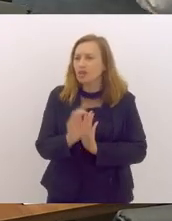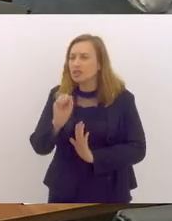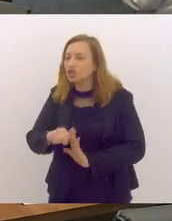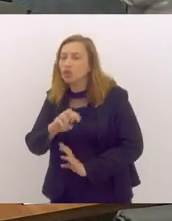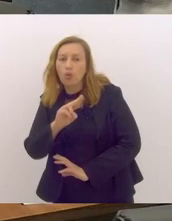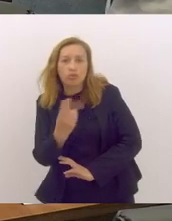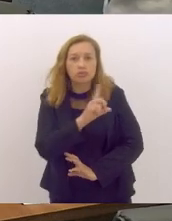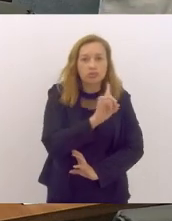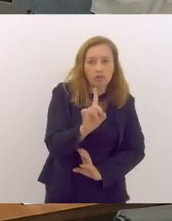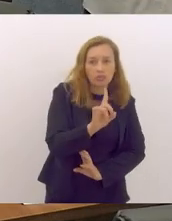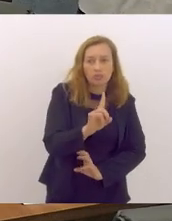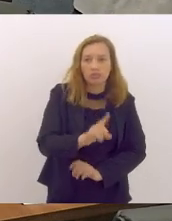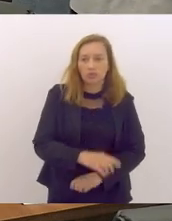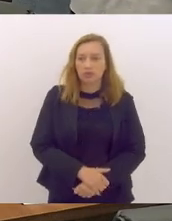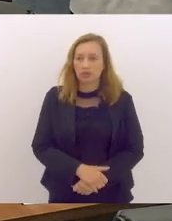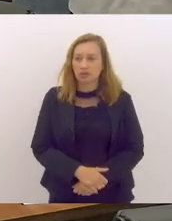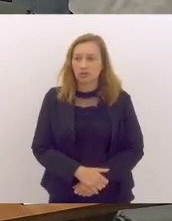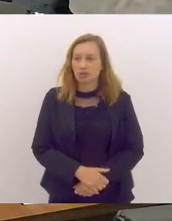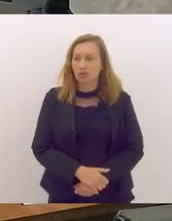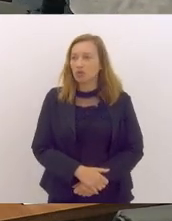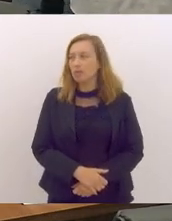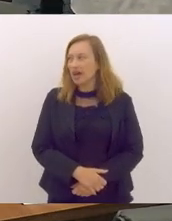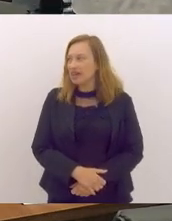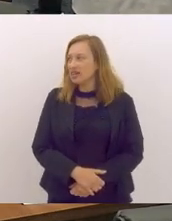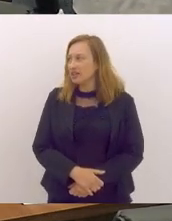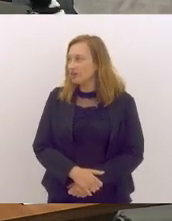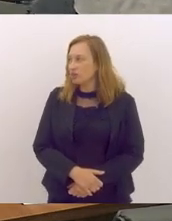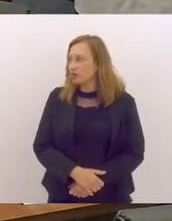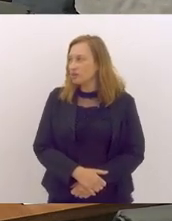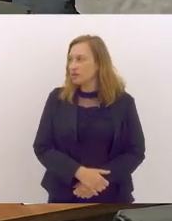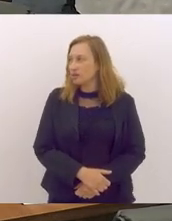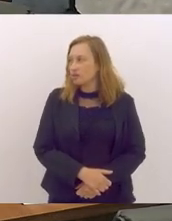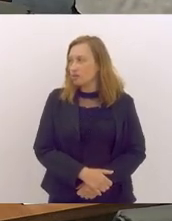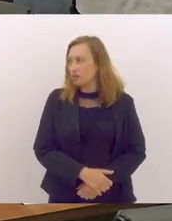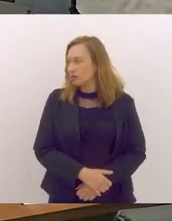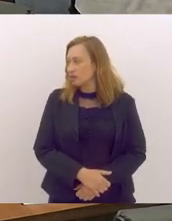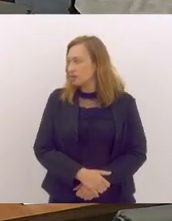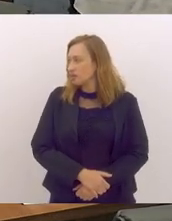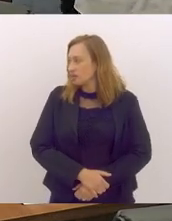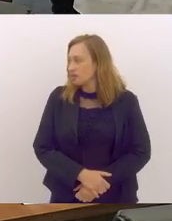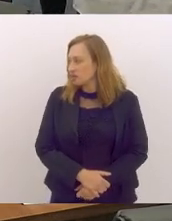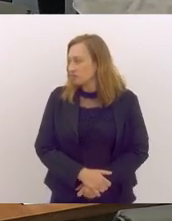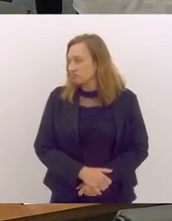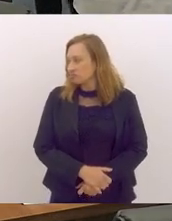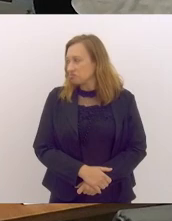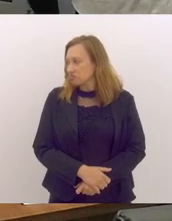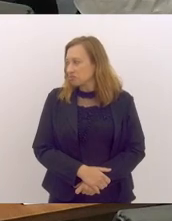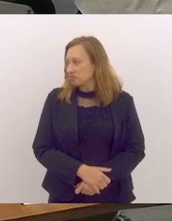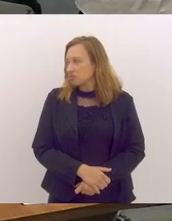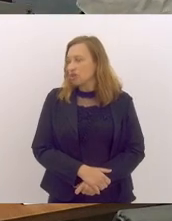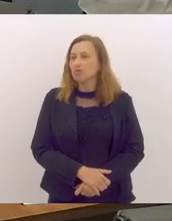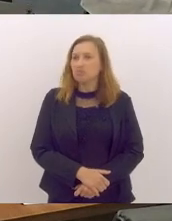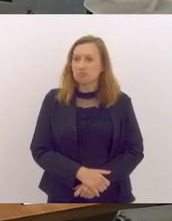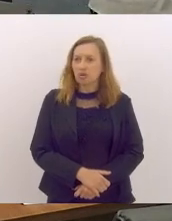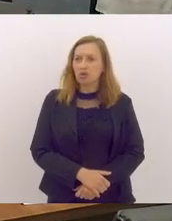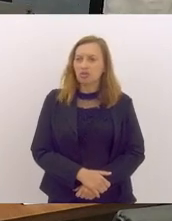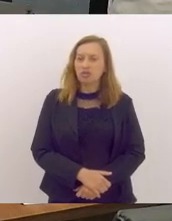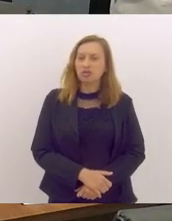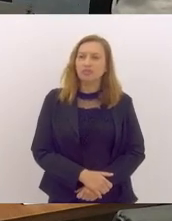não? Isso é, não foi? Então vamos para o voto. Temos três destaques aqui do PSOL.